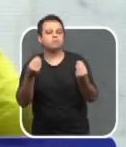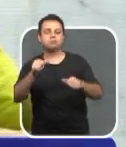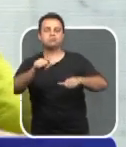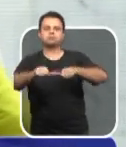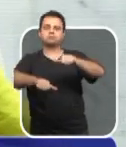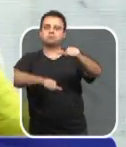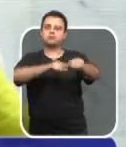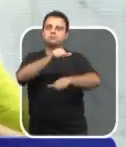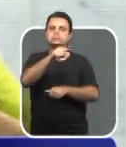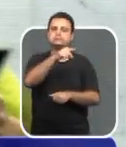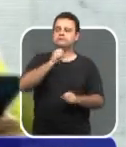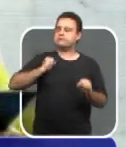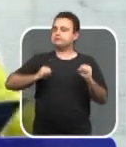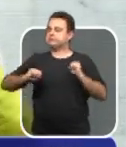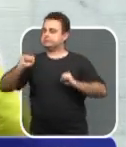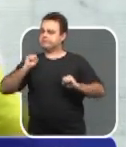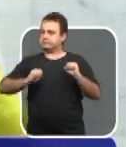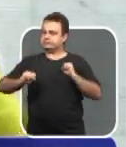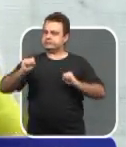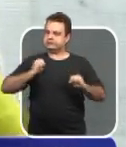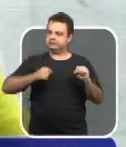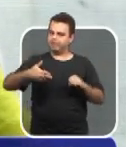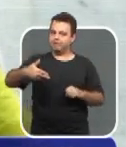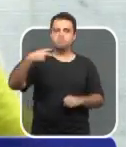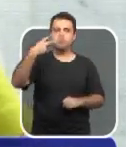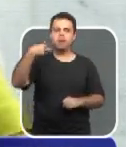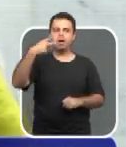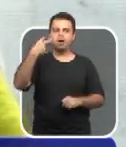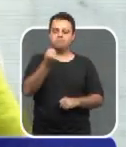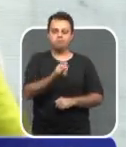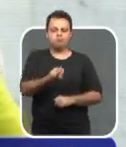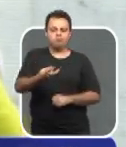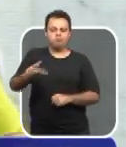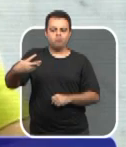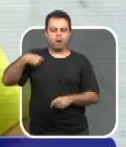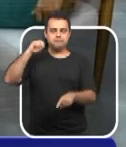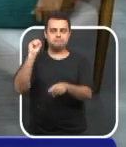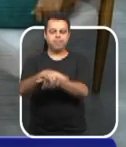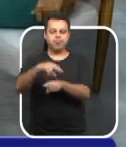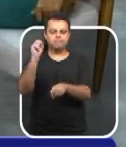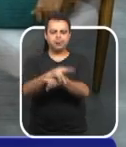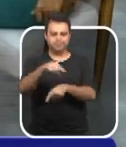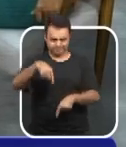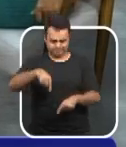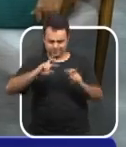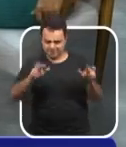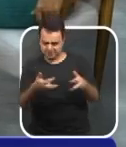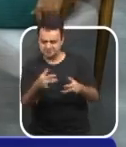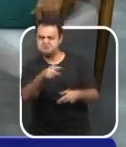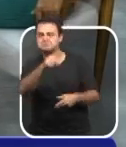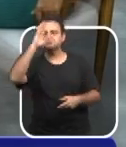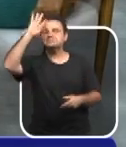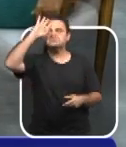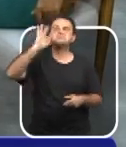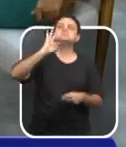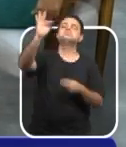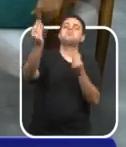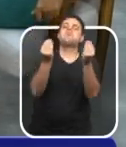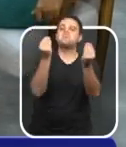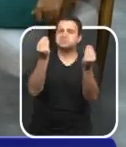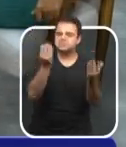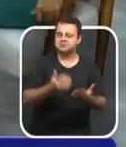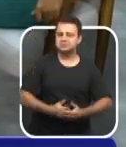transformando, se existe uma expectativa de que as mulheres ganhem mais cadeiras, como é que você enxerga esse